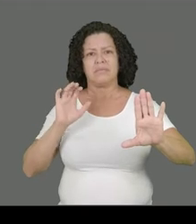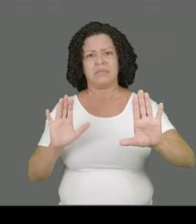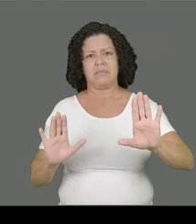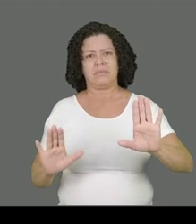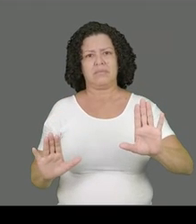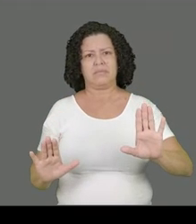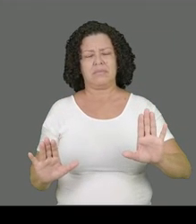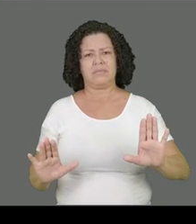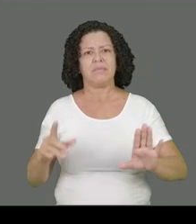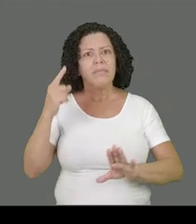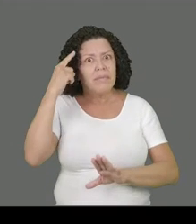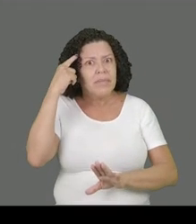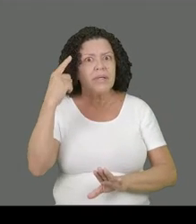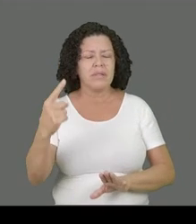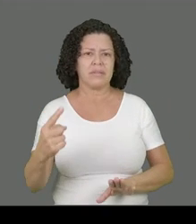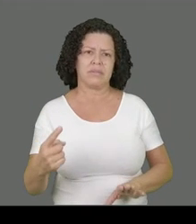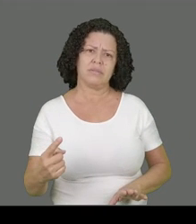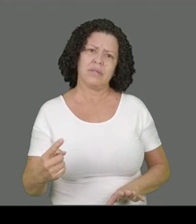respira,